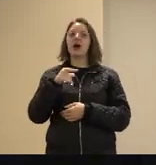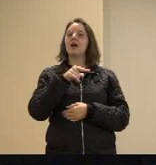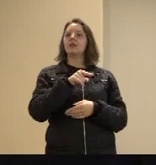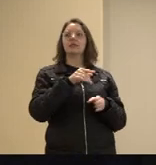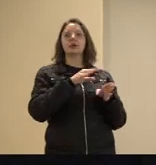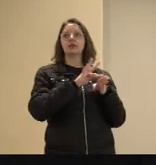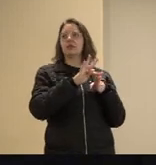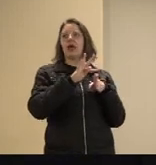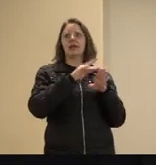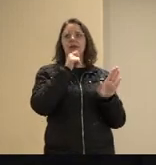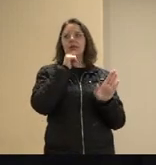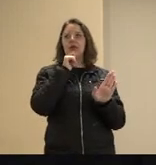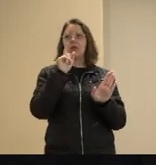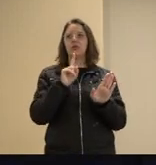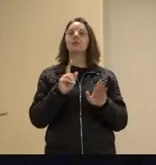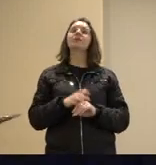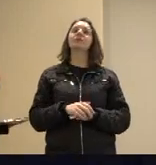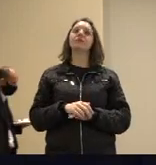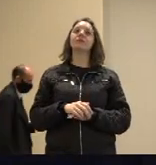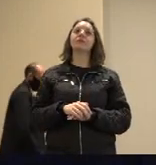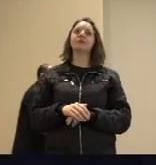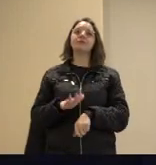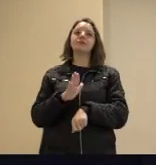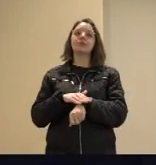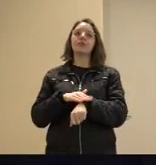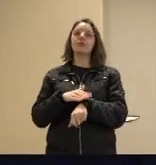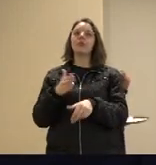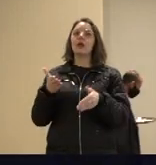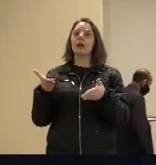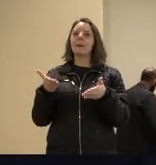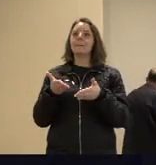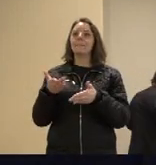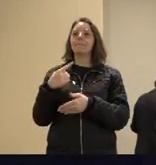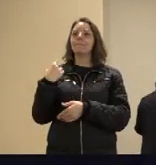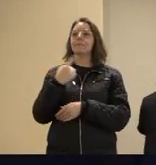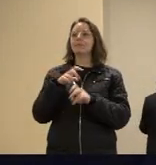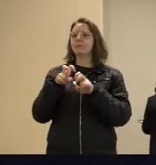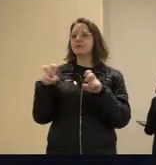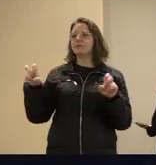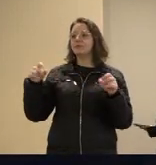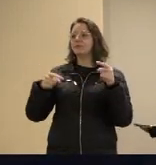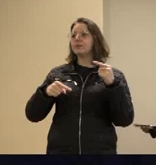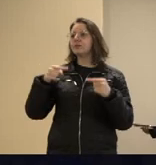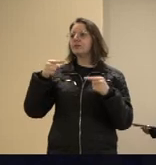Então, nesse momento que nós estamos aqui nessa mesa, nesse debate,